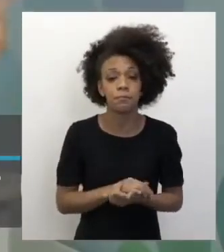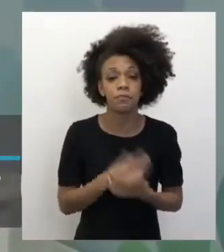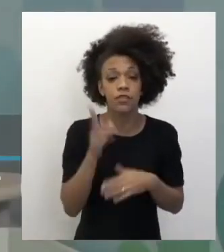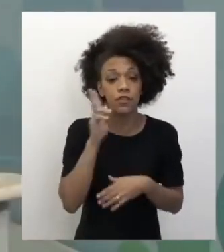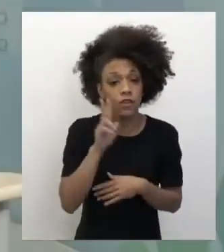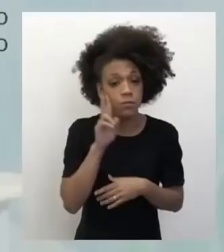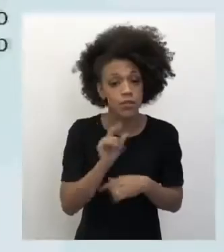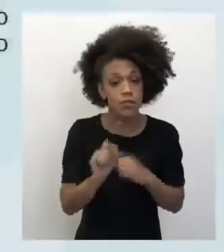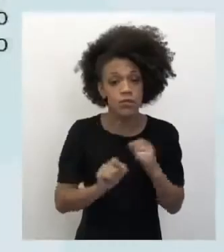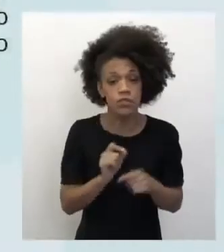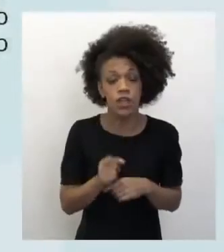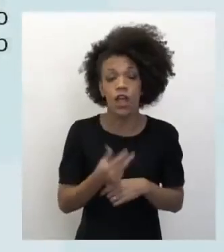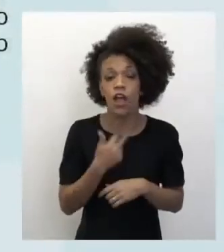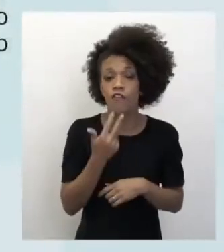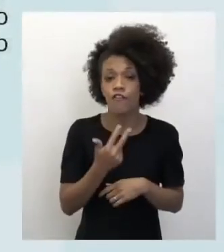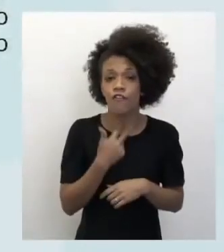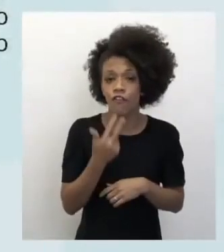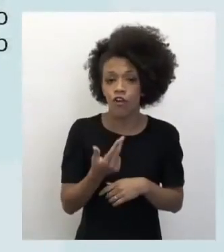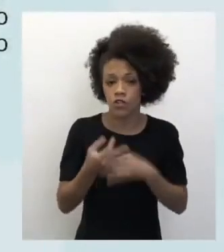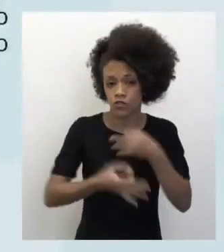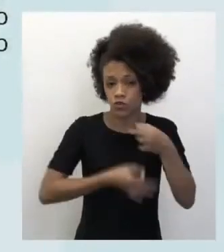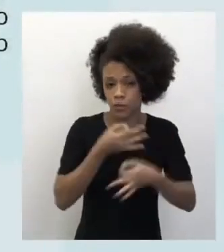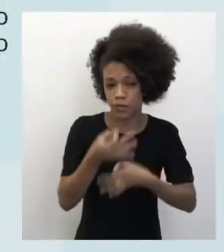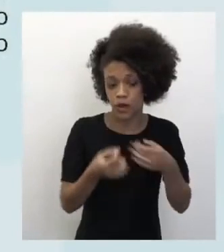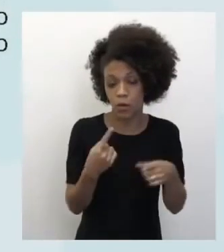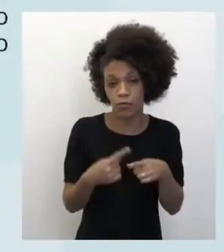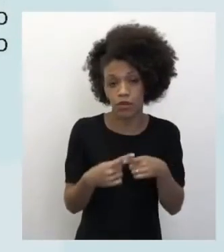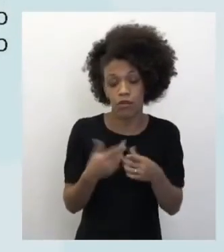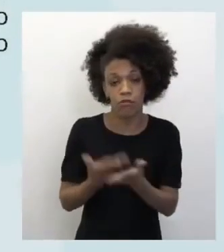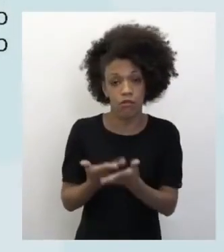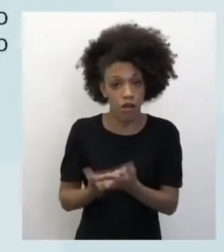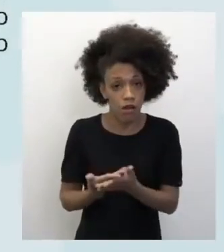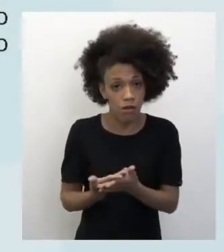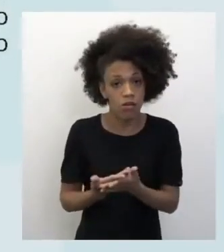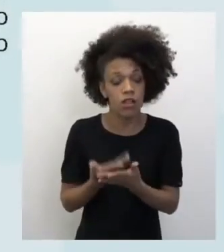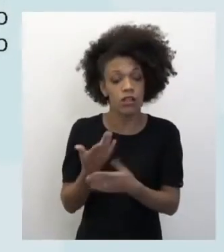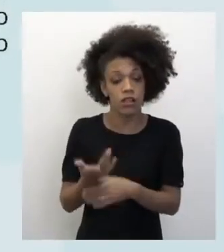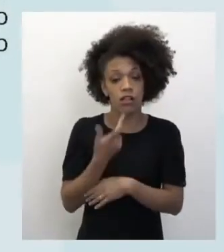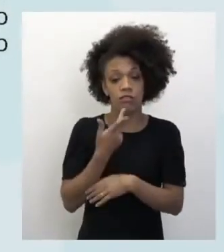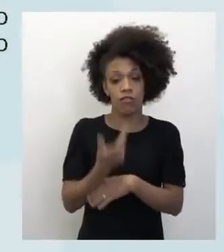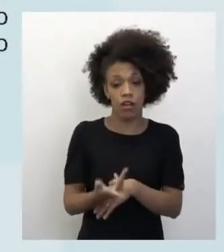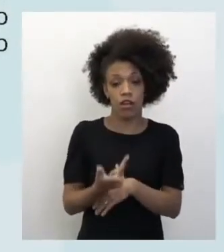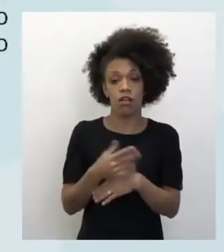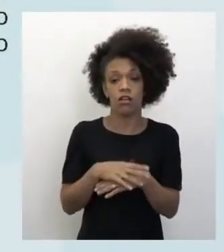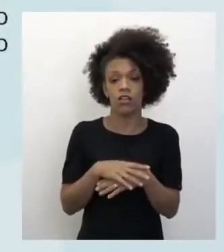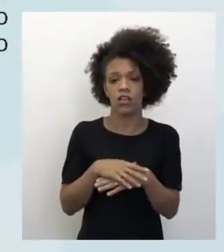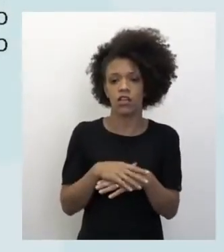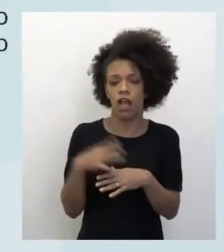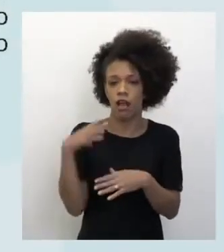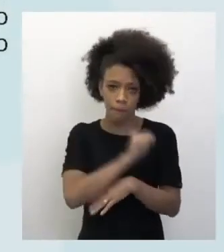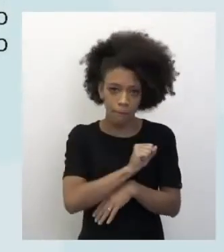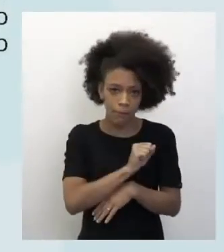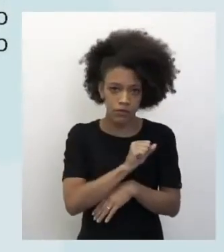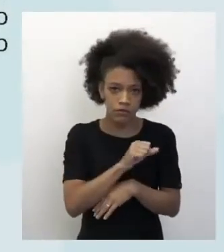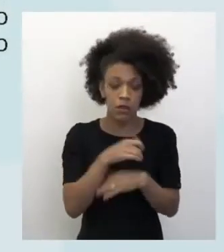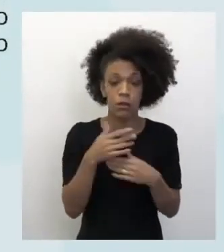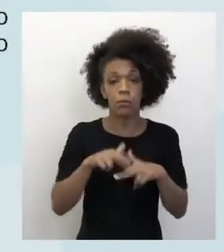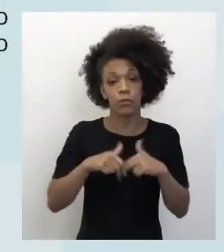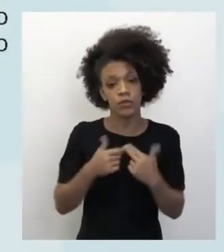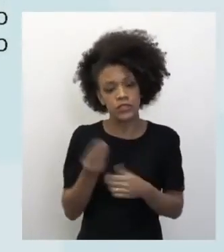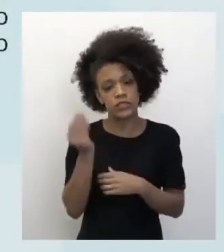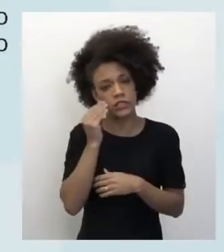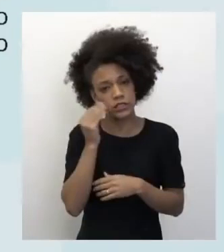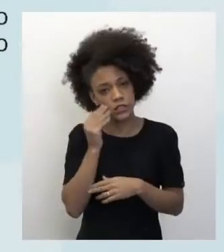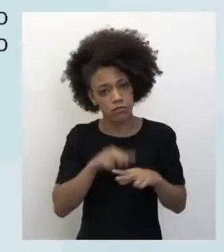relembrar a questão das vozes argumentativas, porque teve uma aula em que eu fui falar disso e falei muito rapidamente. Por isso a gente está aqui